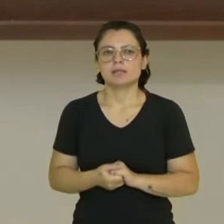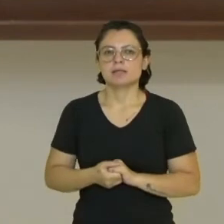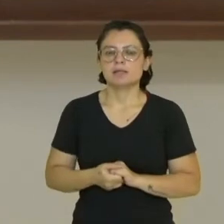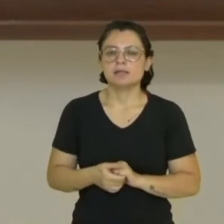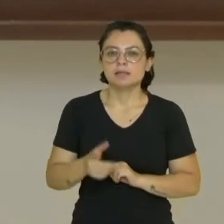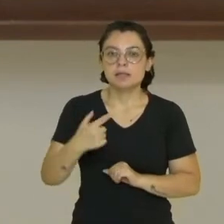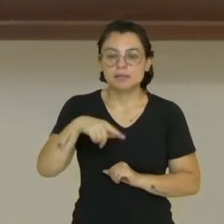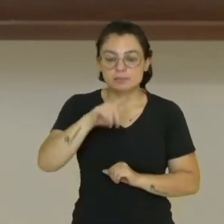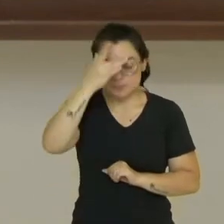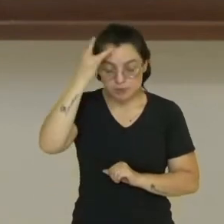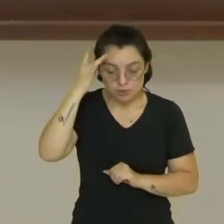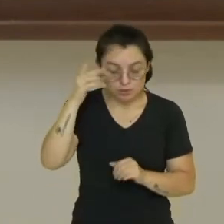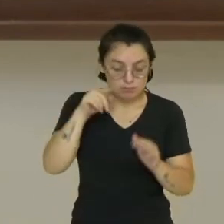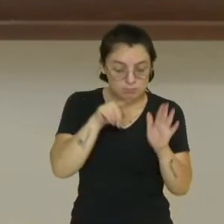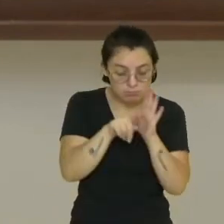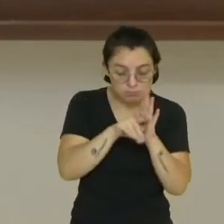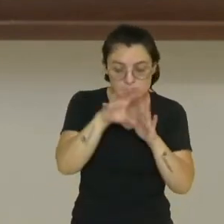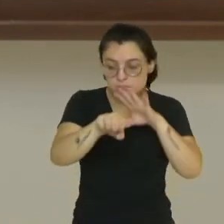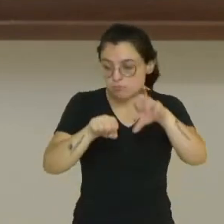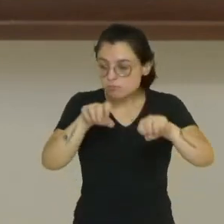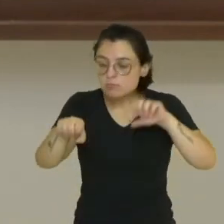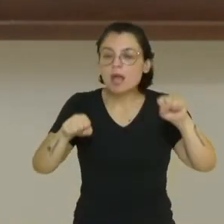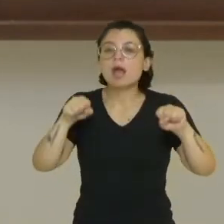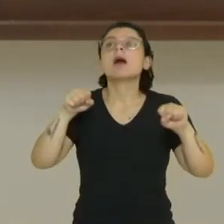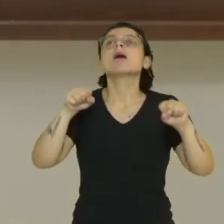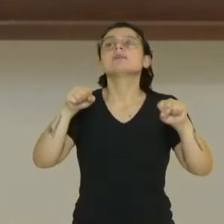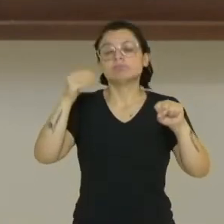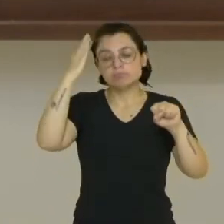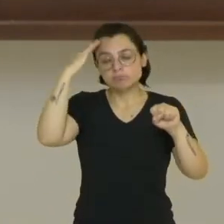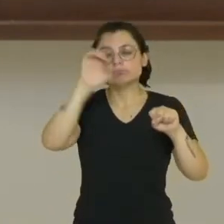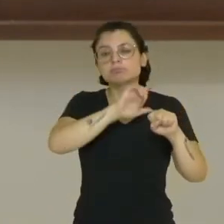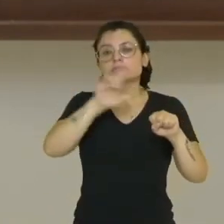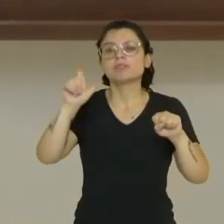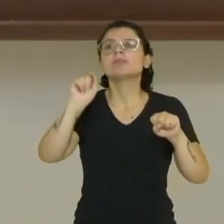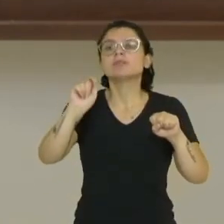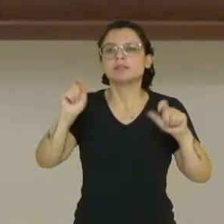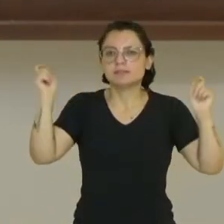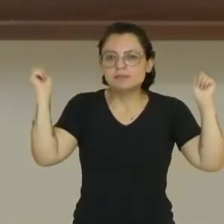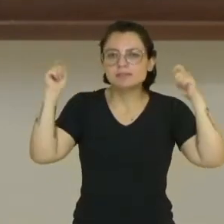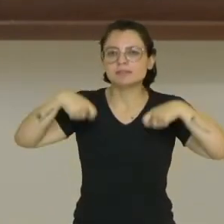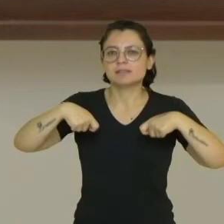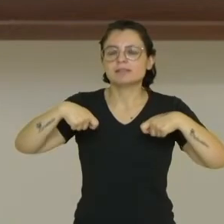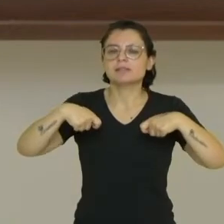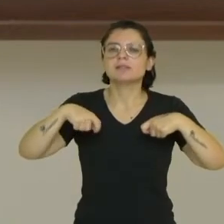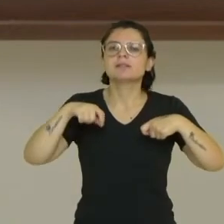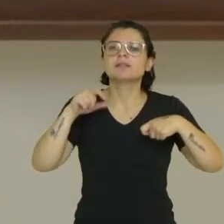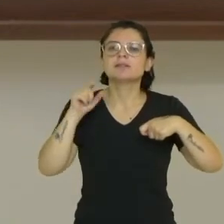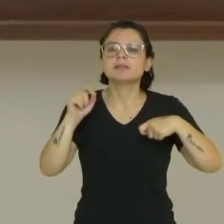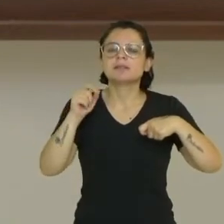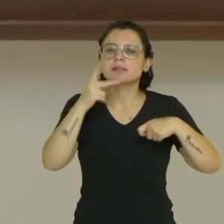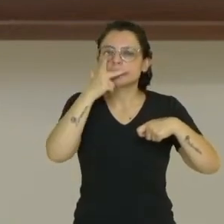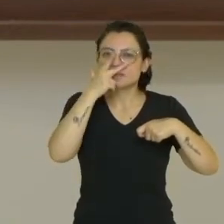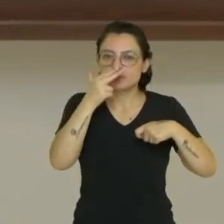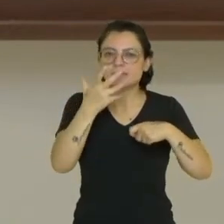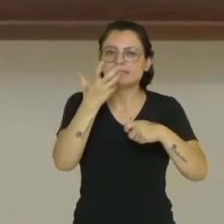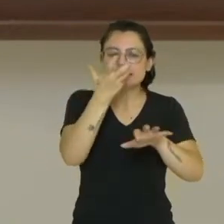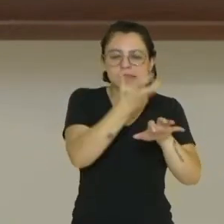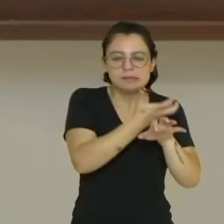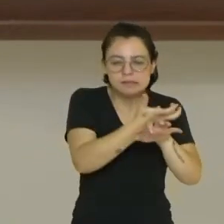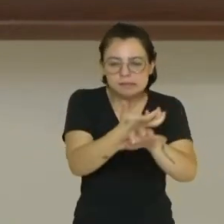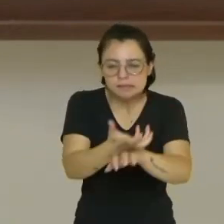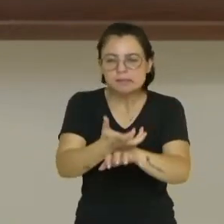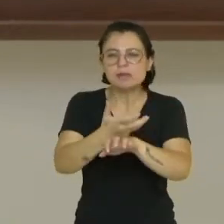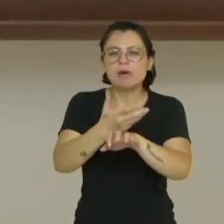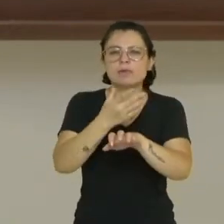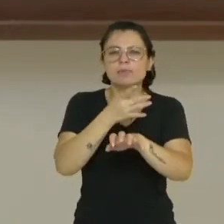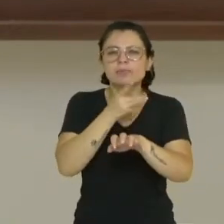vestígios novamente, então é que se tem a noção de que é possível, a probabilidade maior é que tenha havido uma seca, que se estendeu